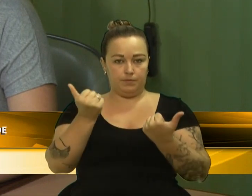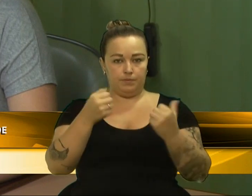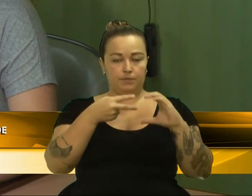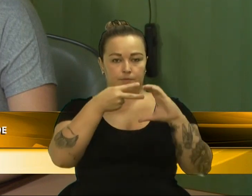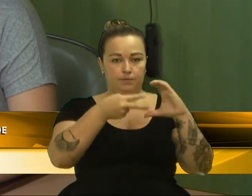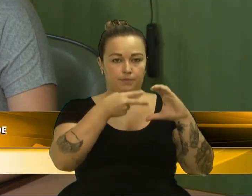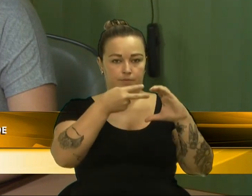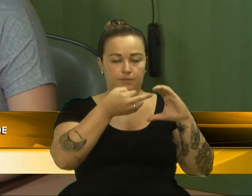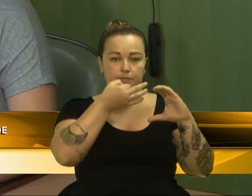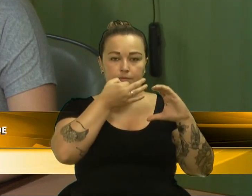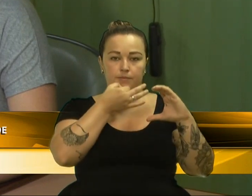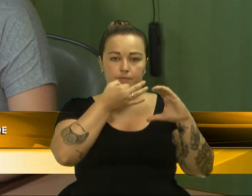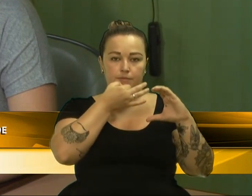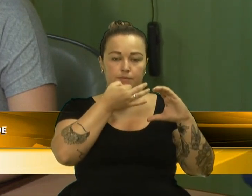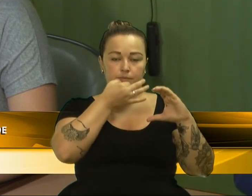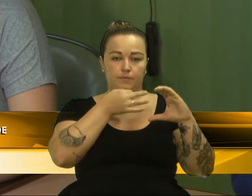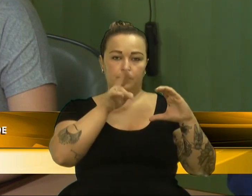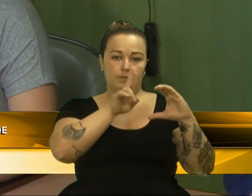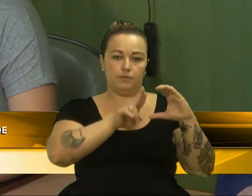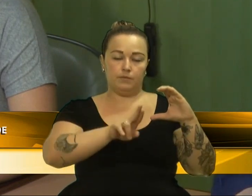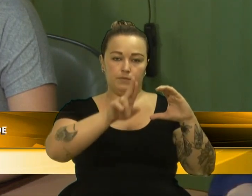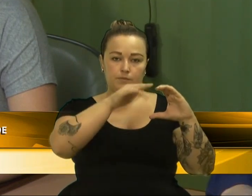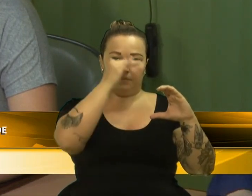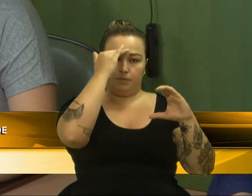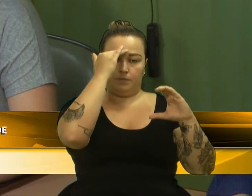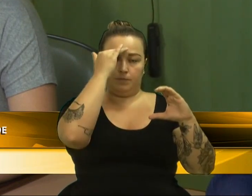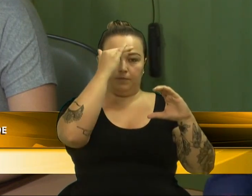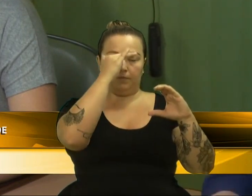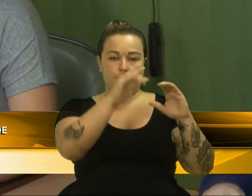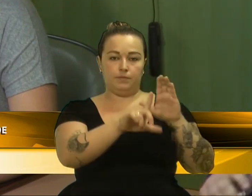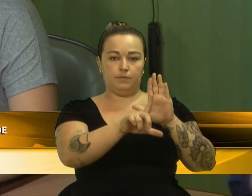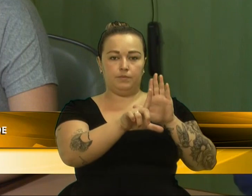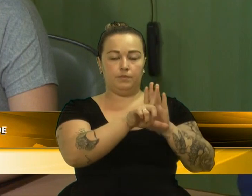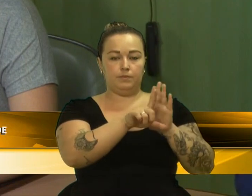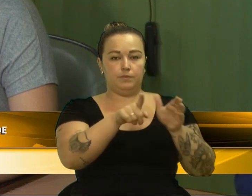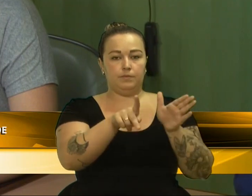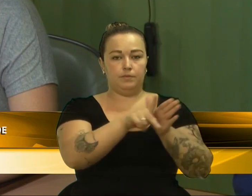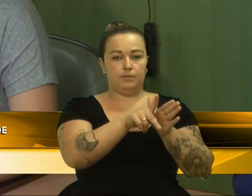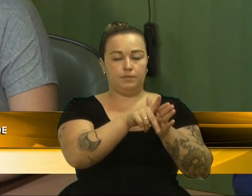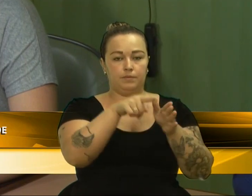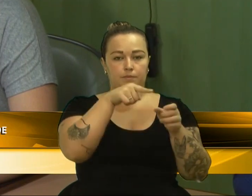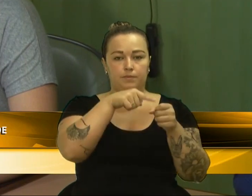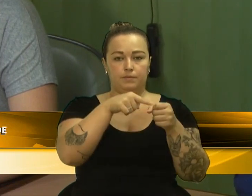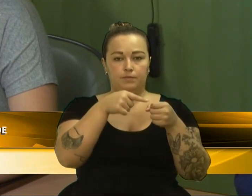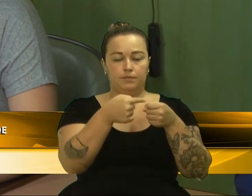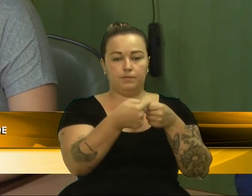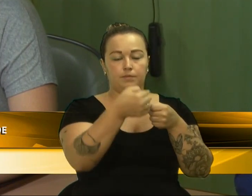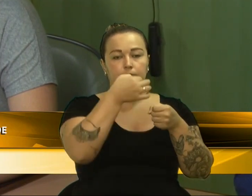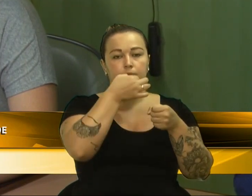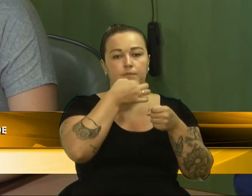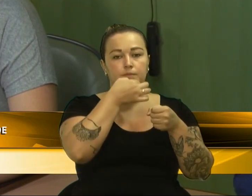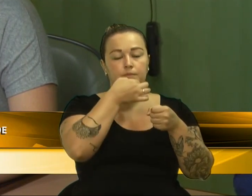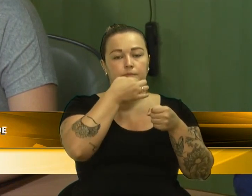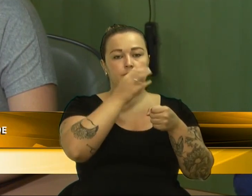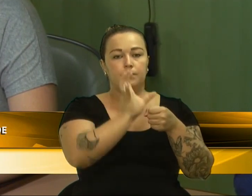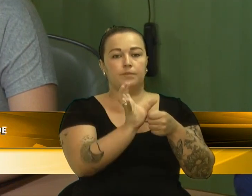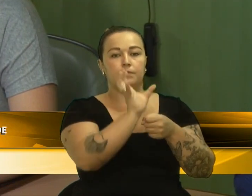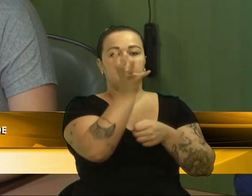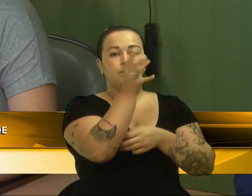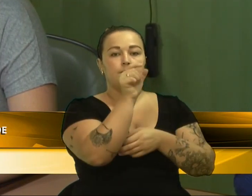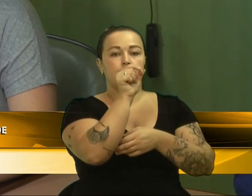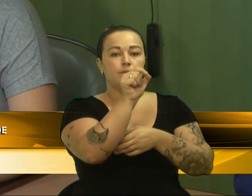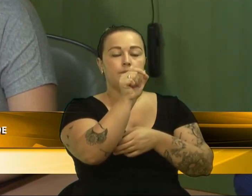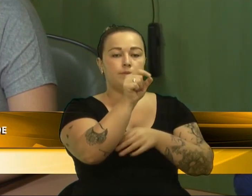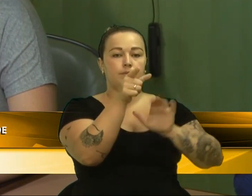usando das atribuições que lhe são conferidas pela Lei Orgânica do Município e pelo Regimento Interno, resolve: